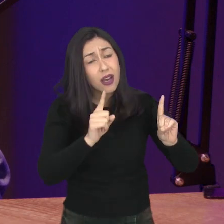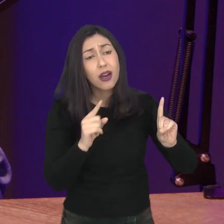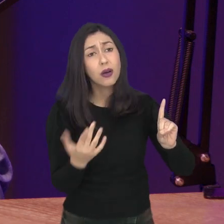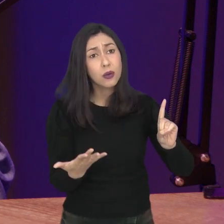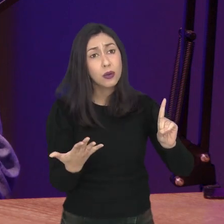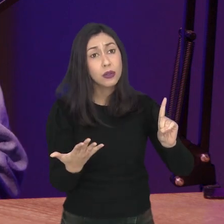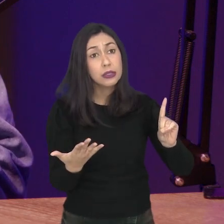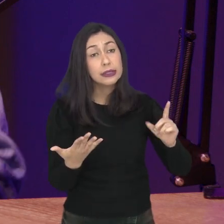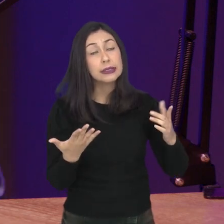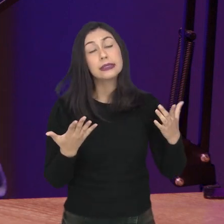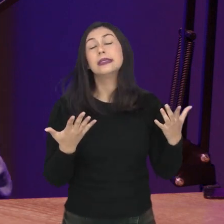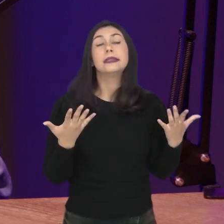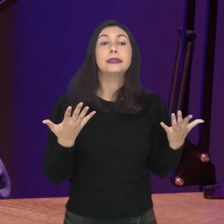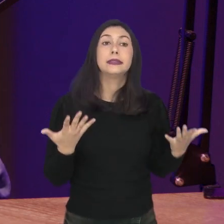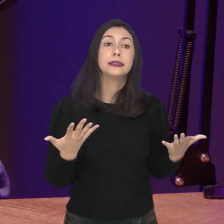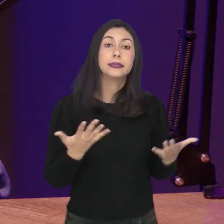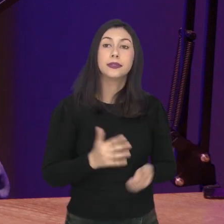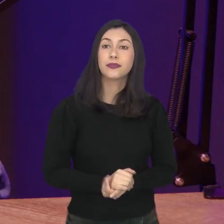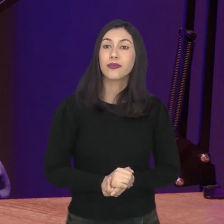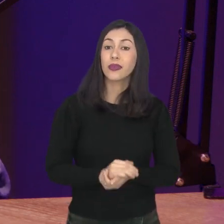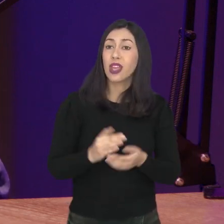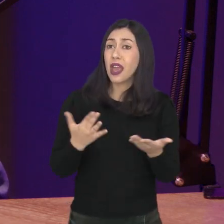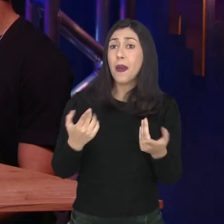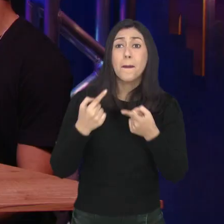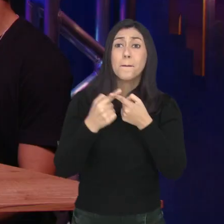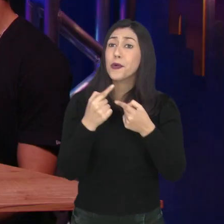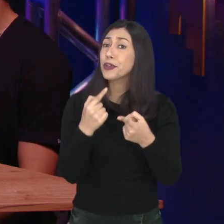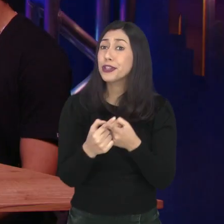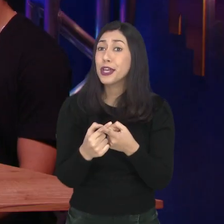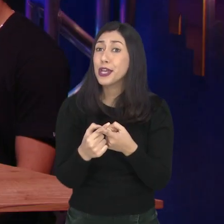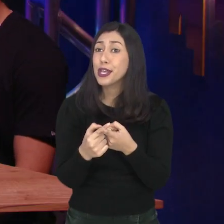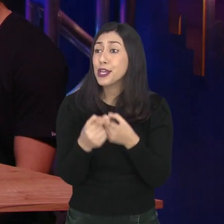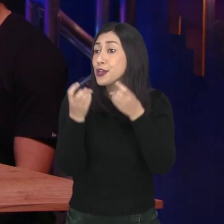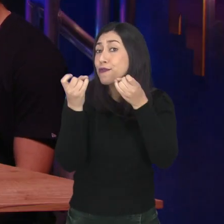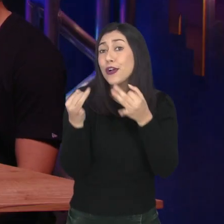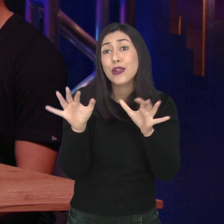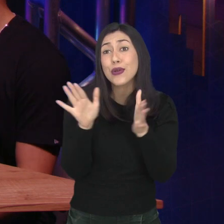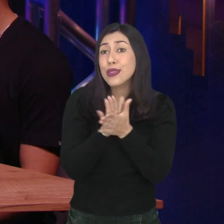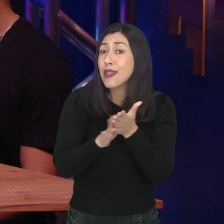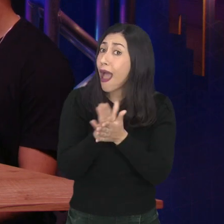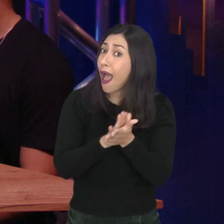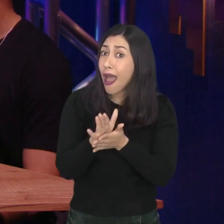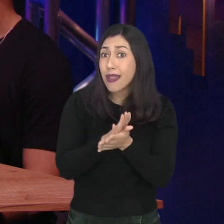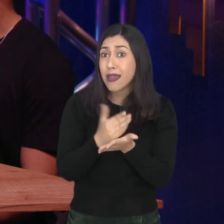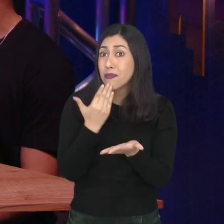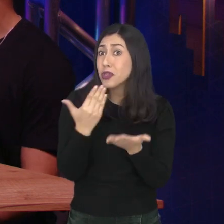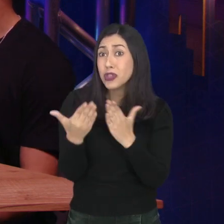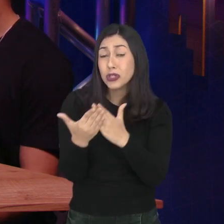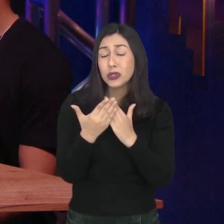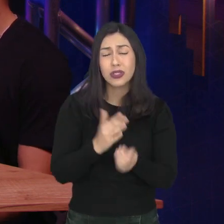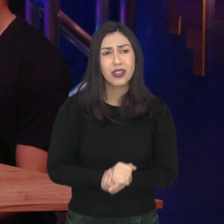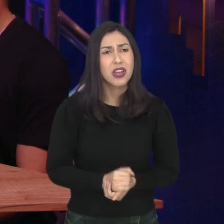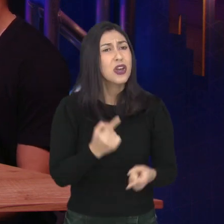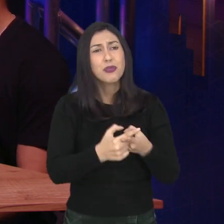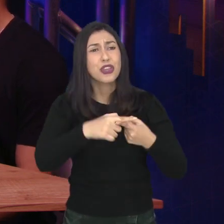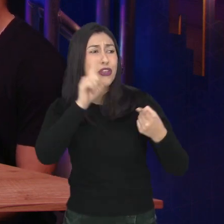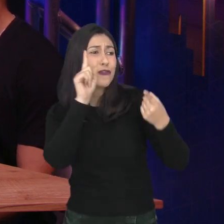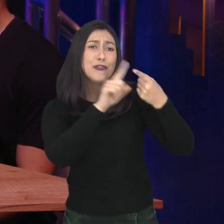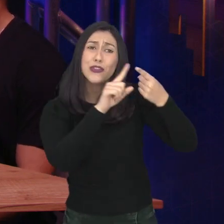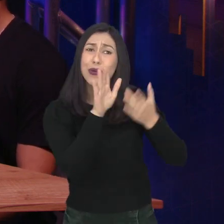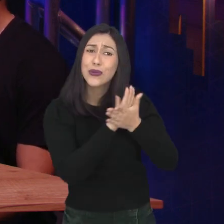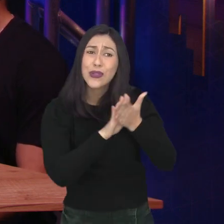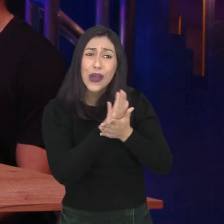algum tipo de culpa, né? E falam pra galera assim, mas por que você não contou? Por que você não procurou ajuda? Por que você não